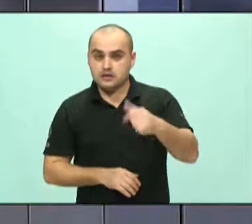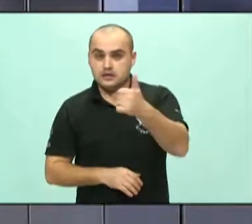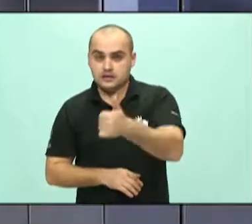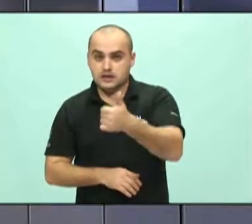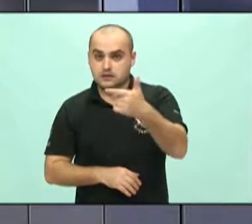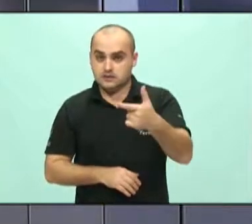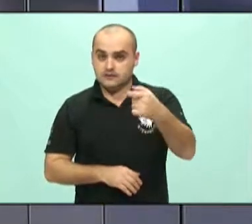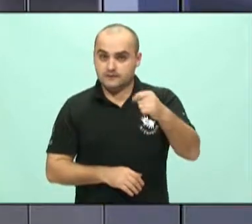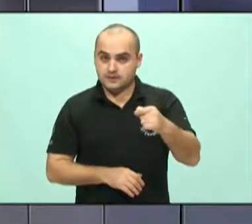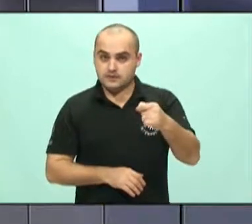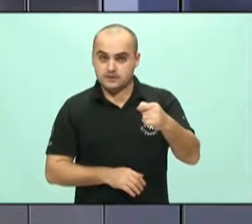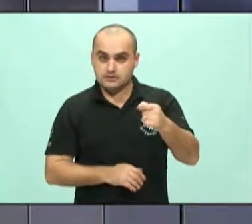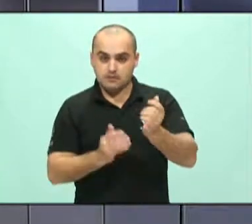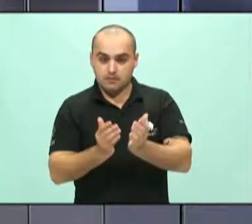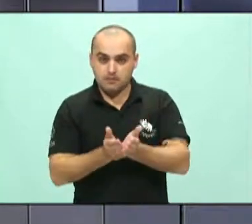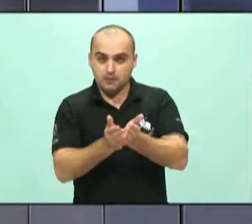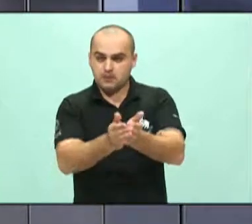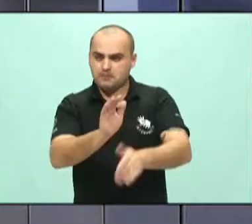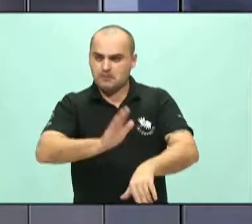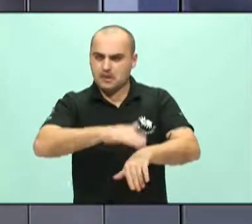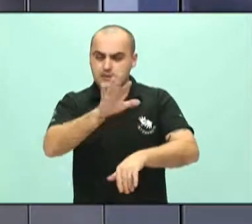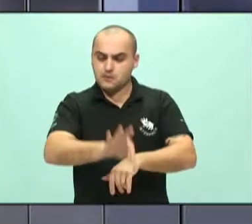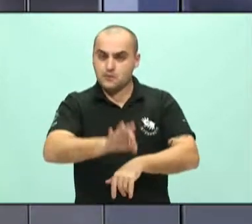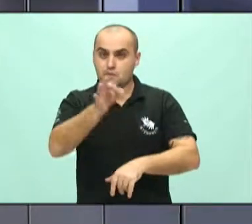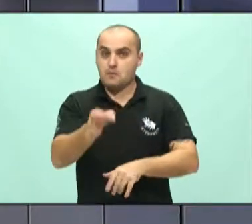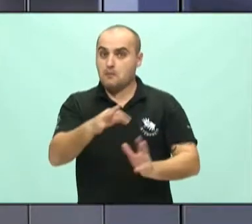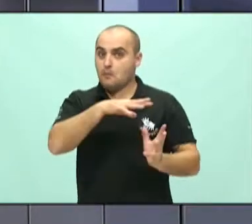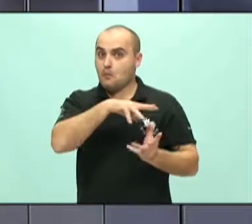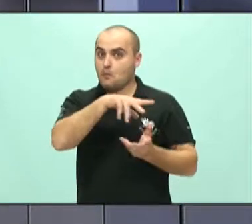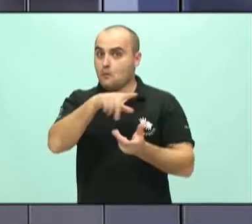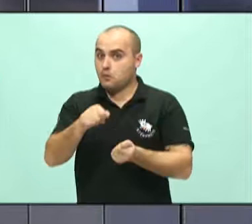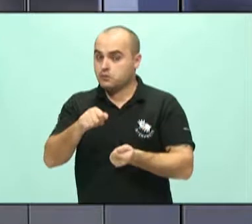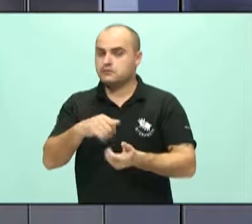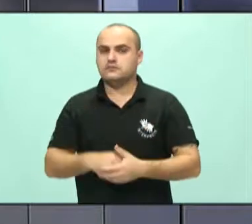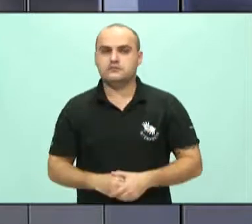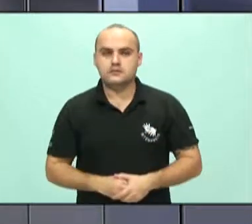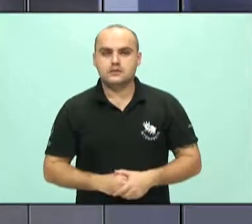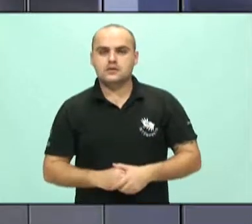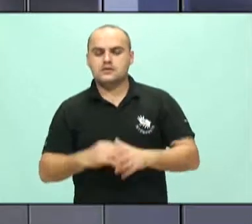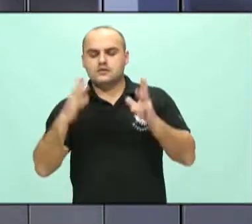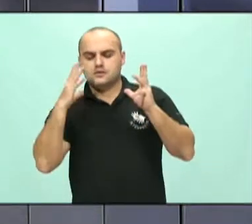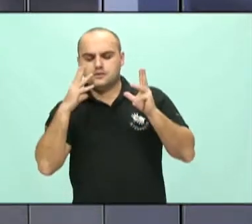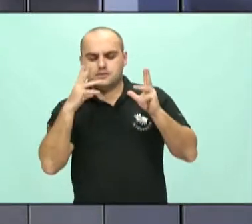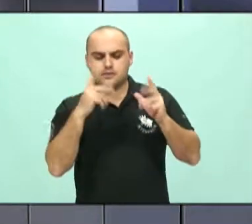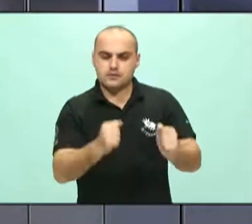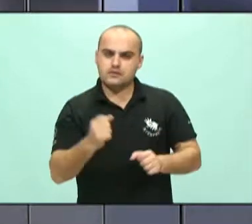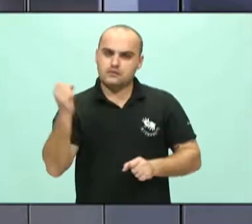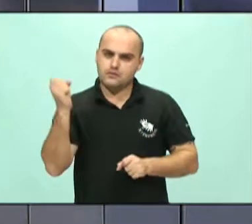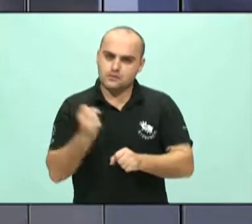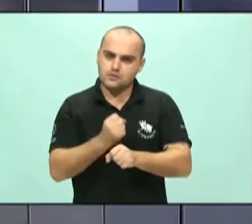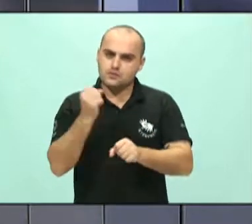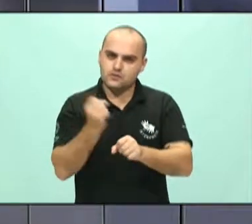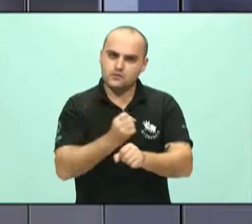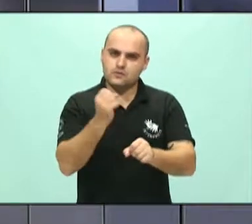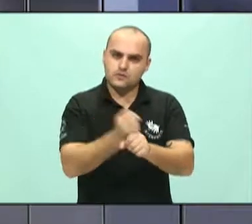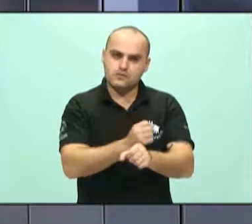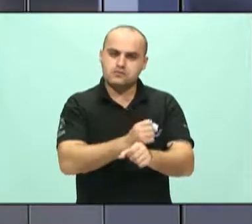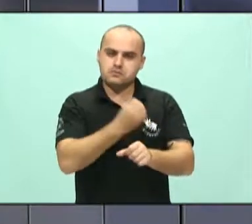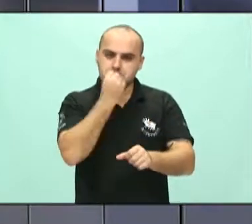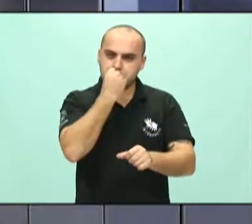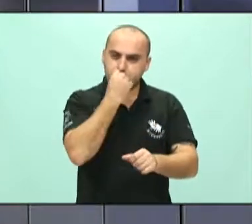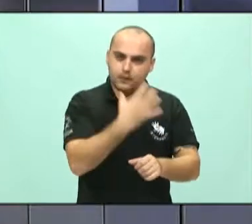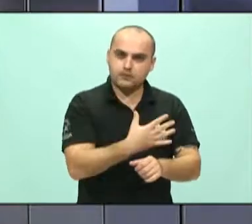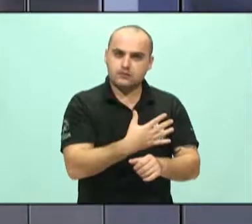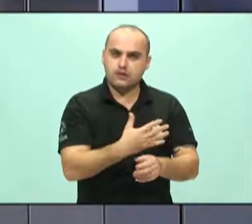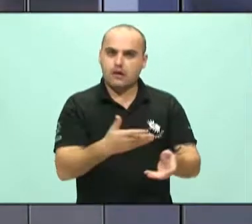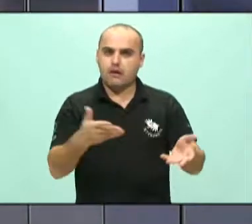120 portos mais eficientes do mundo. E tudo isso que foi construído, que nos trouxe grande eficiência, é colocado